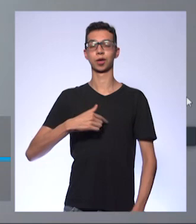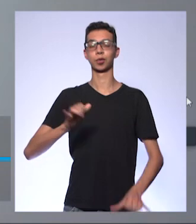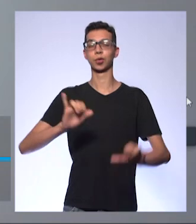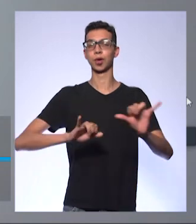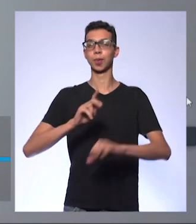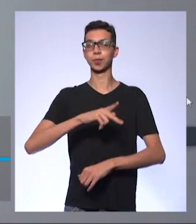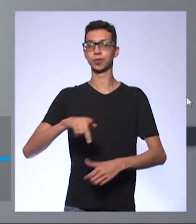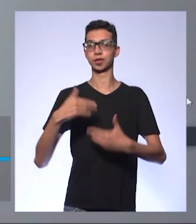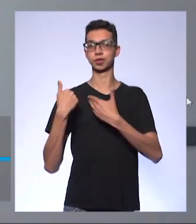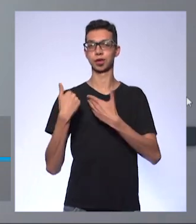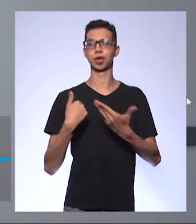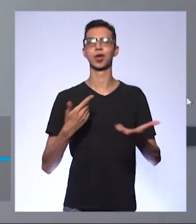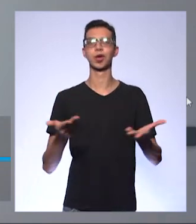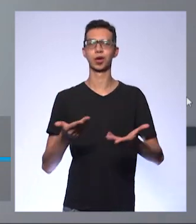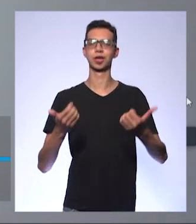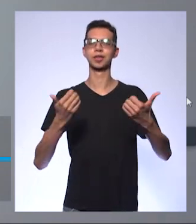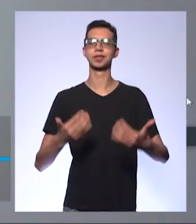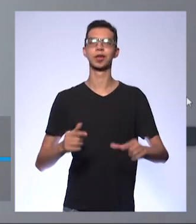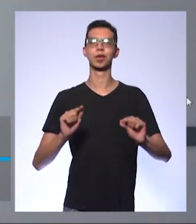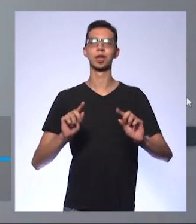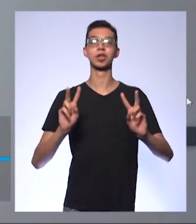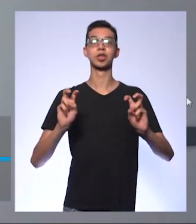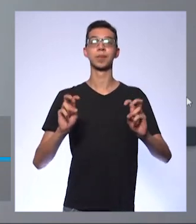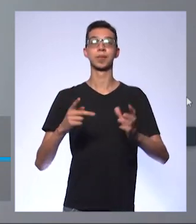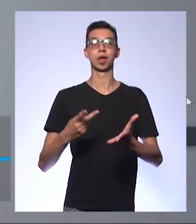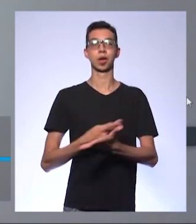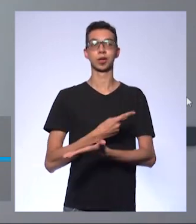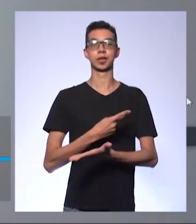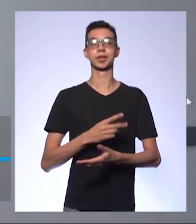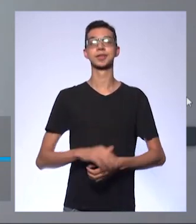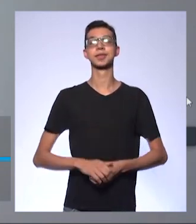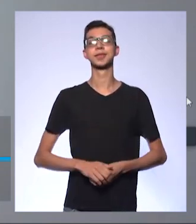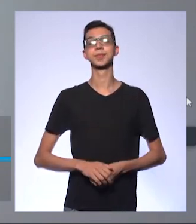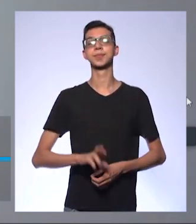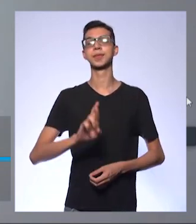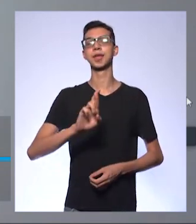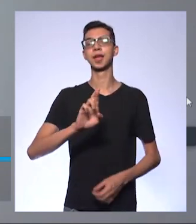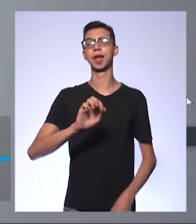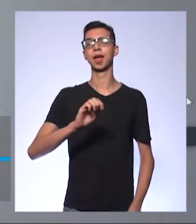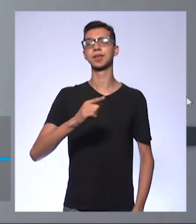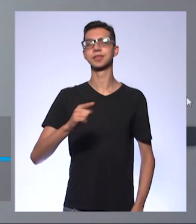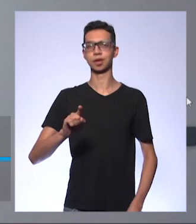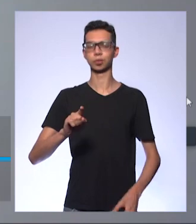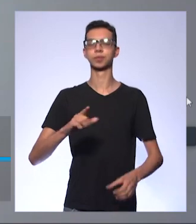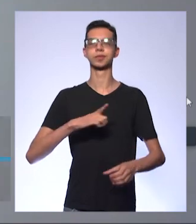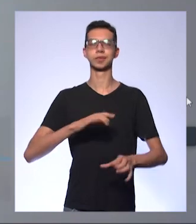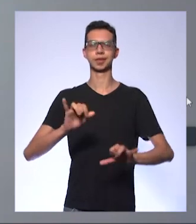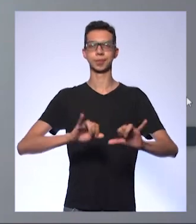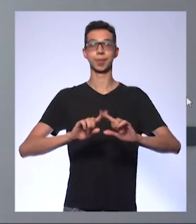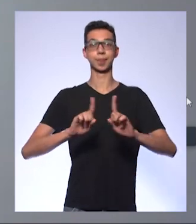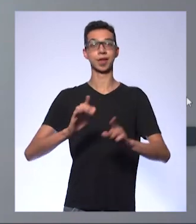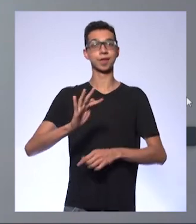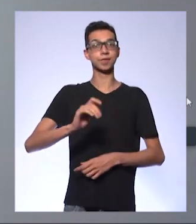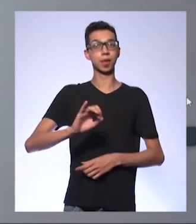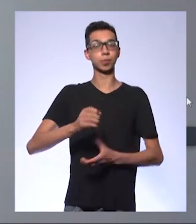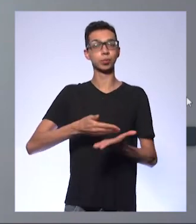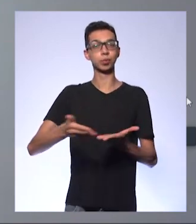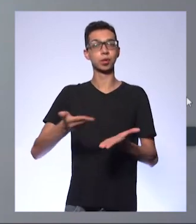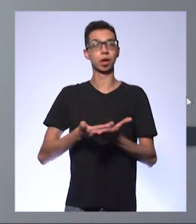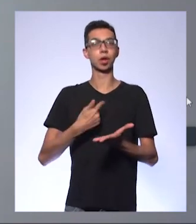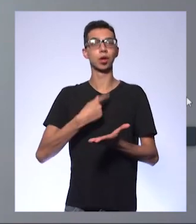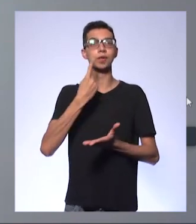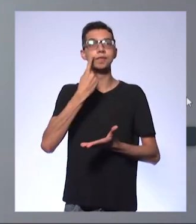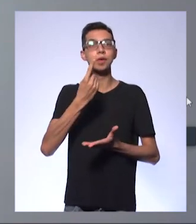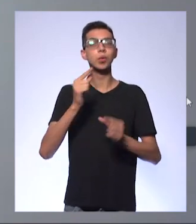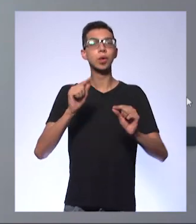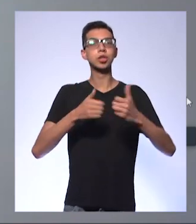vocês hoje à noite, eu falo um pouquinho sobre reação de neutralização, mas para isso o Fábio vai dar início na aula e eu estou aqui para acompanhar vocês no chat,